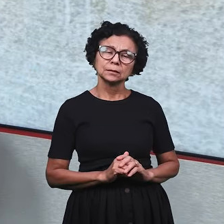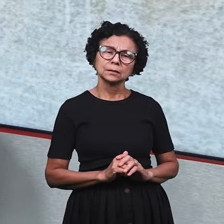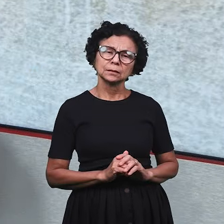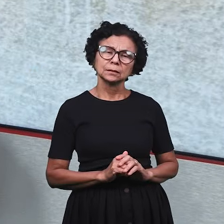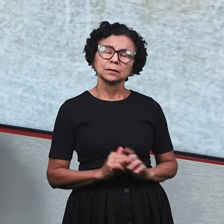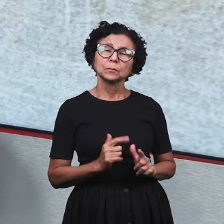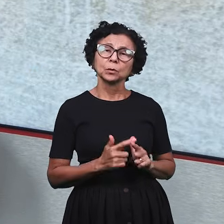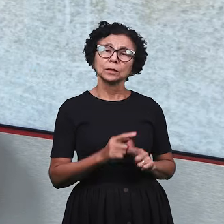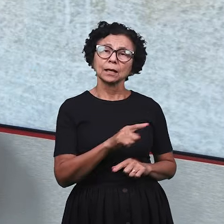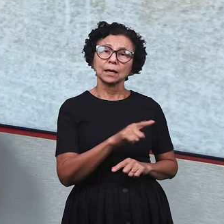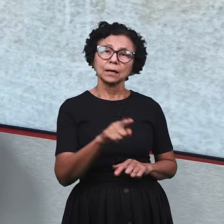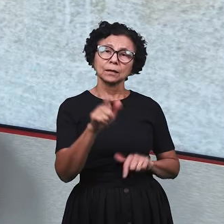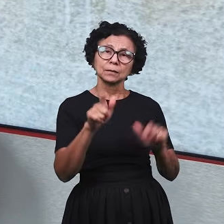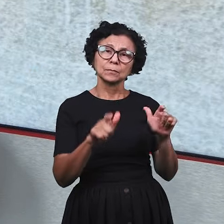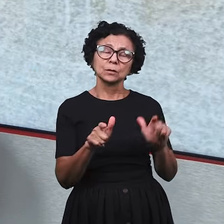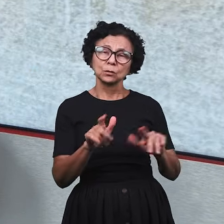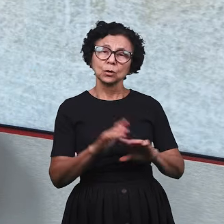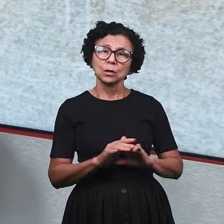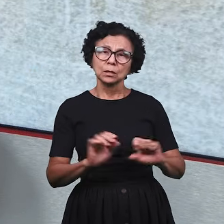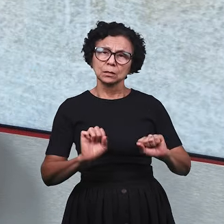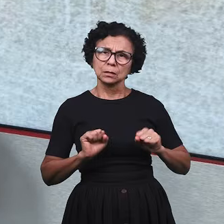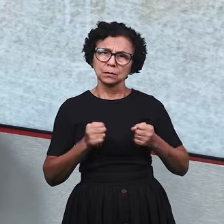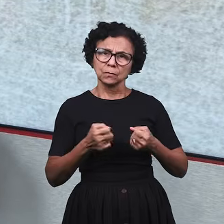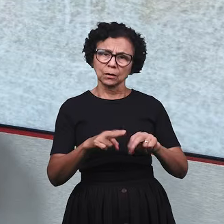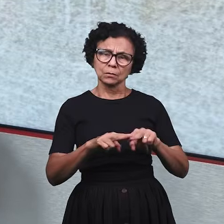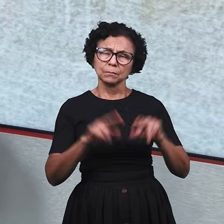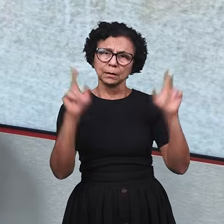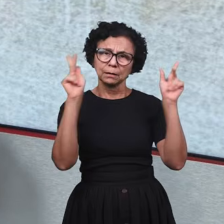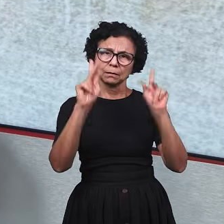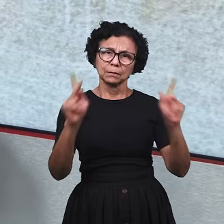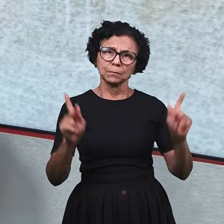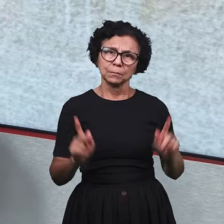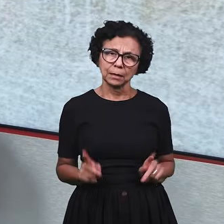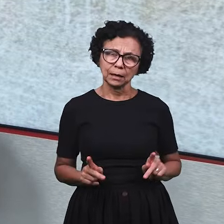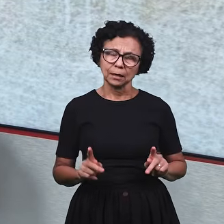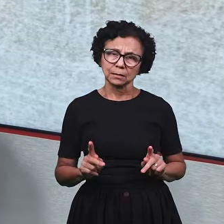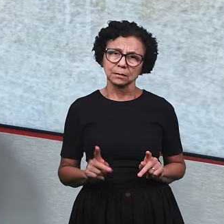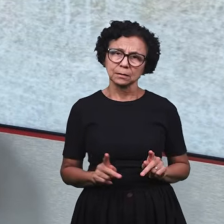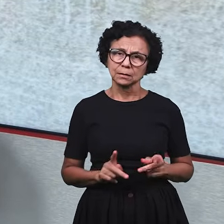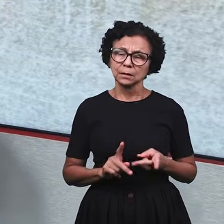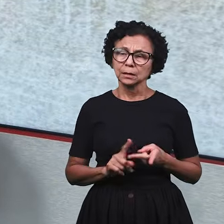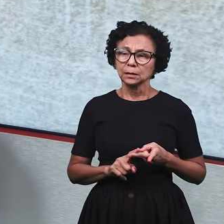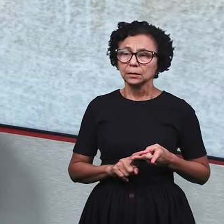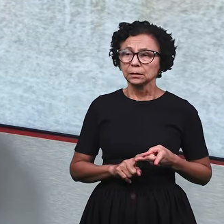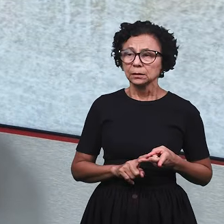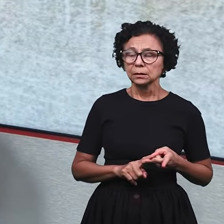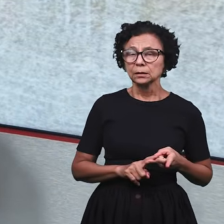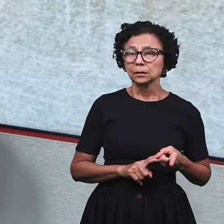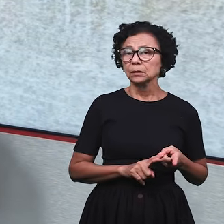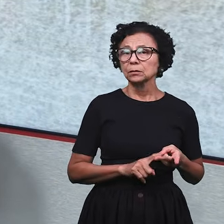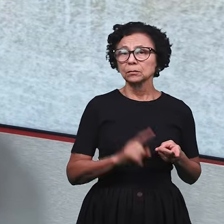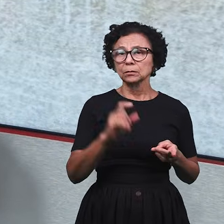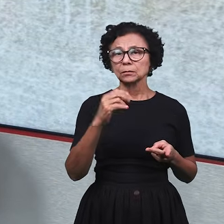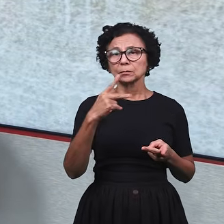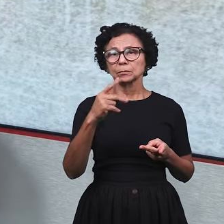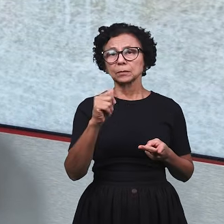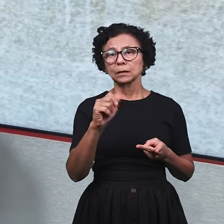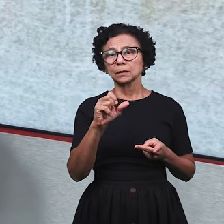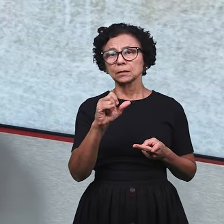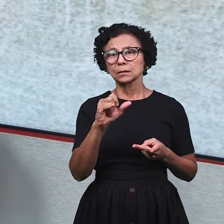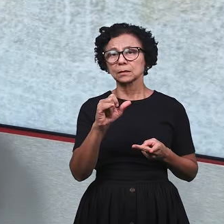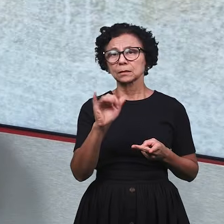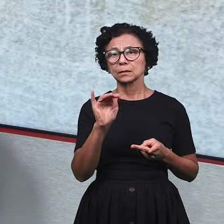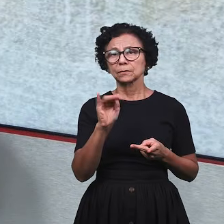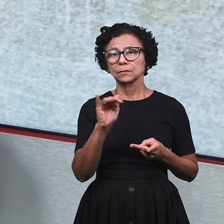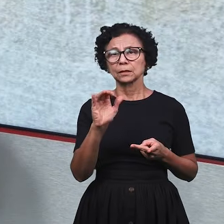promovem a paz. No caso dos pacificadores, ou seja, aqueles que promovem a paz, são pessoas